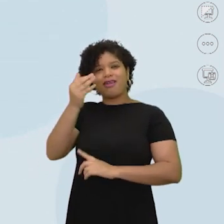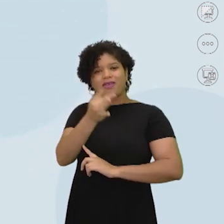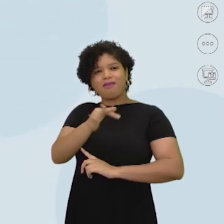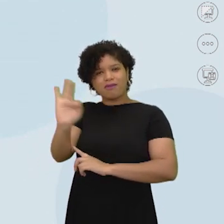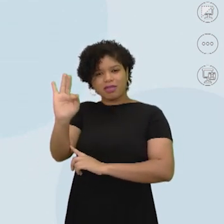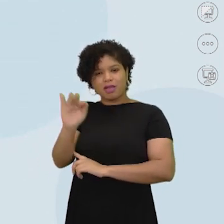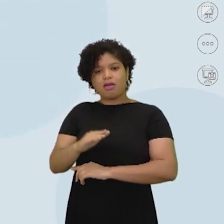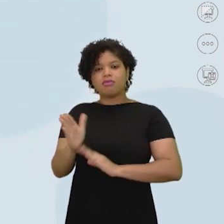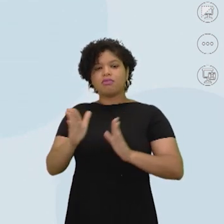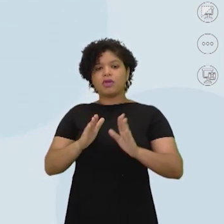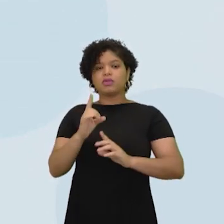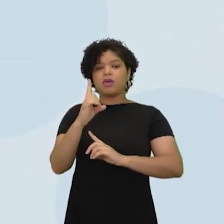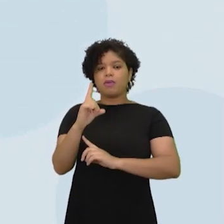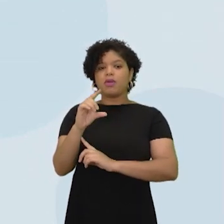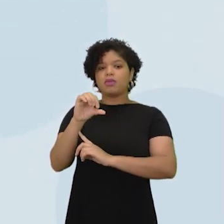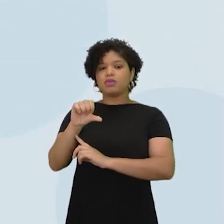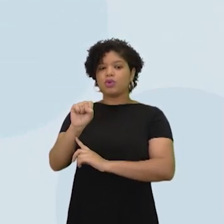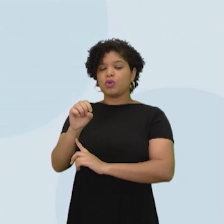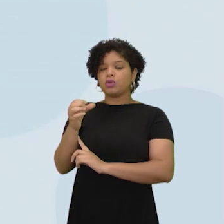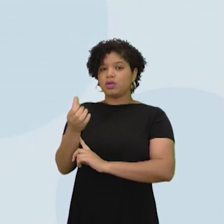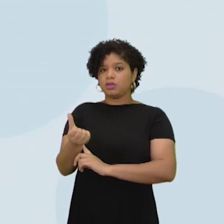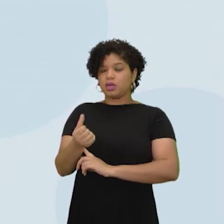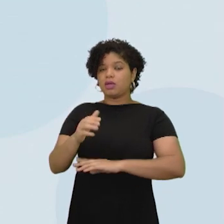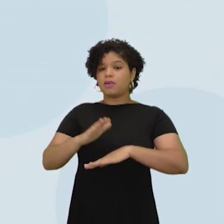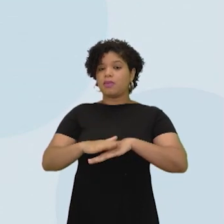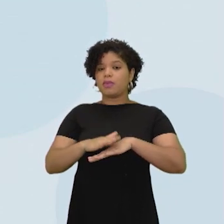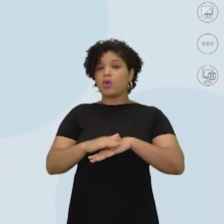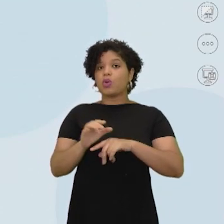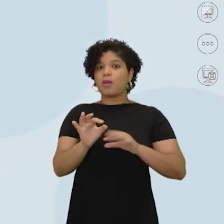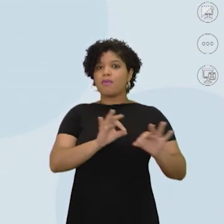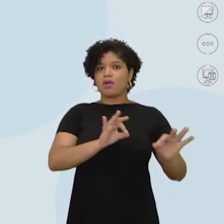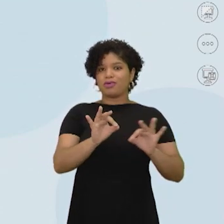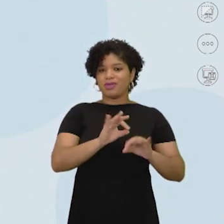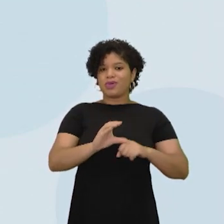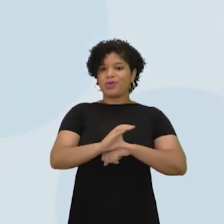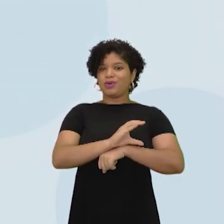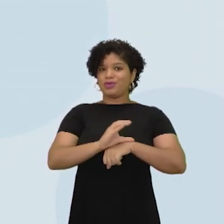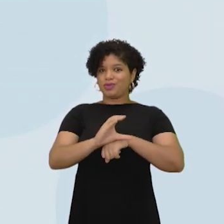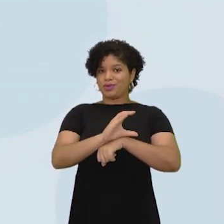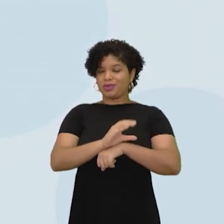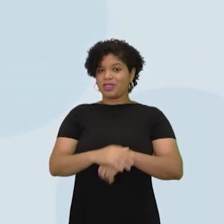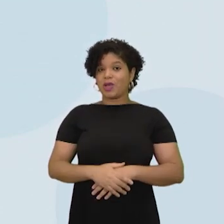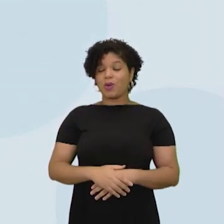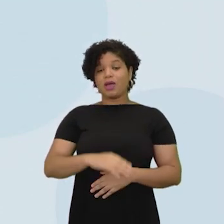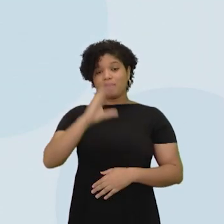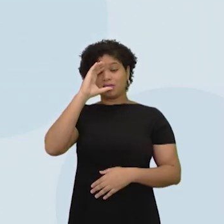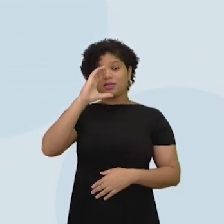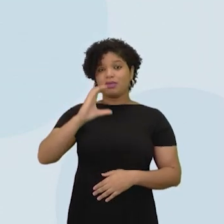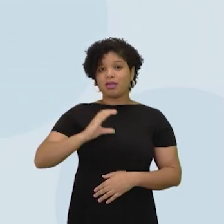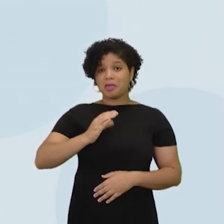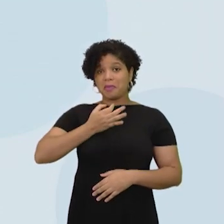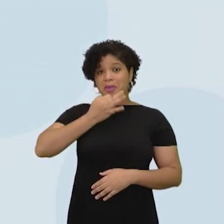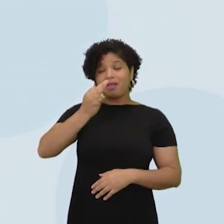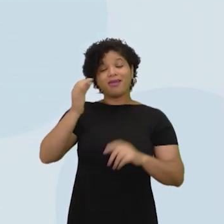projeto Constituição, a Voz do Cidadão. Olha que legal. Que colocou à disposição